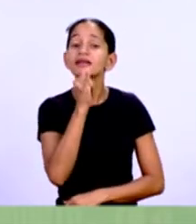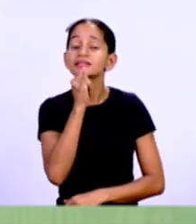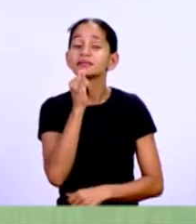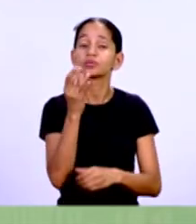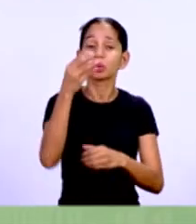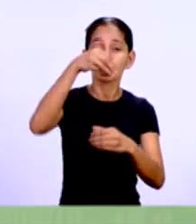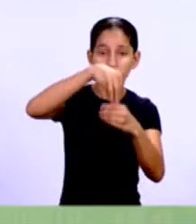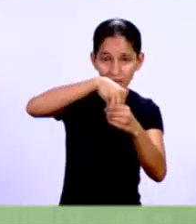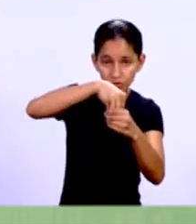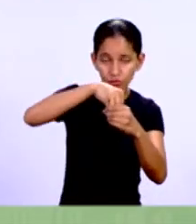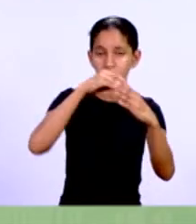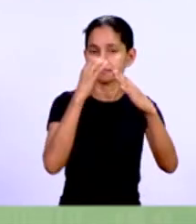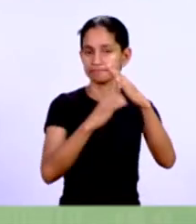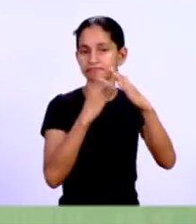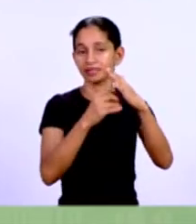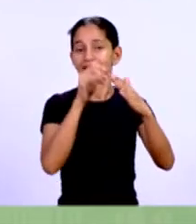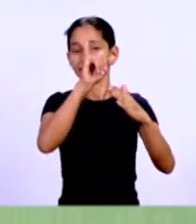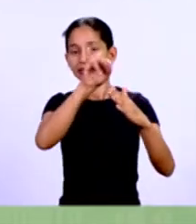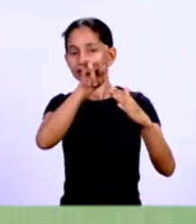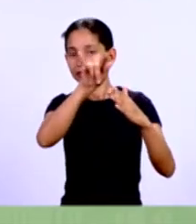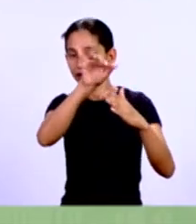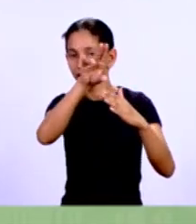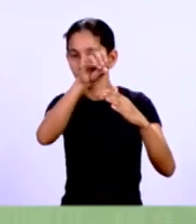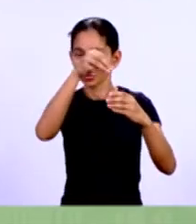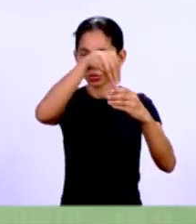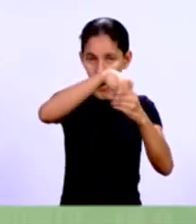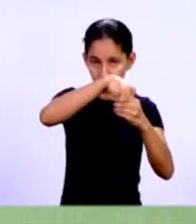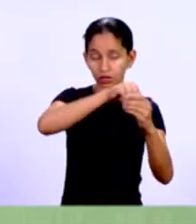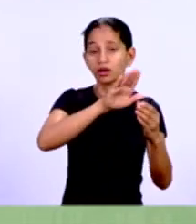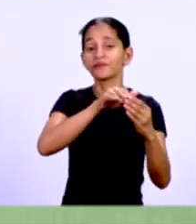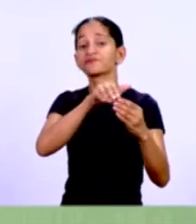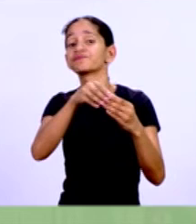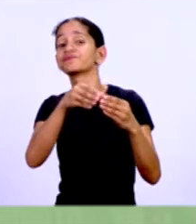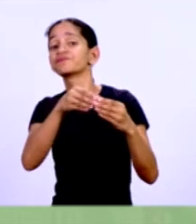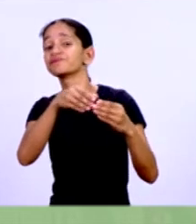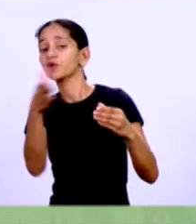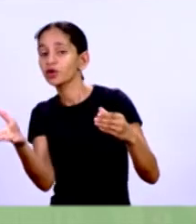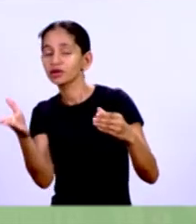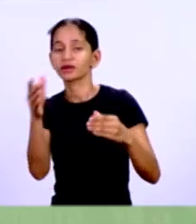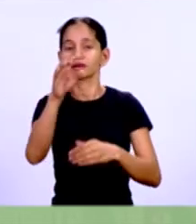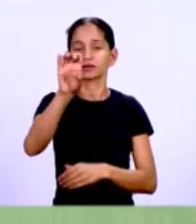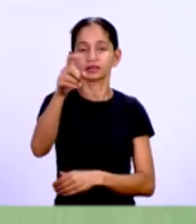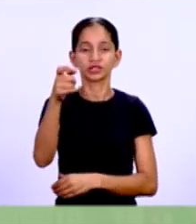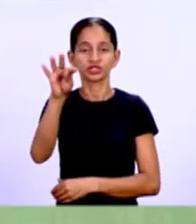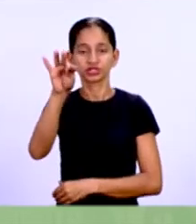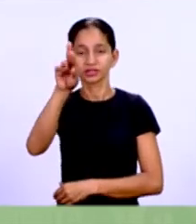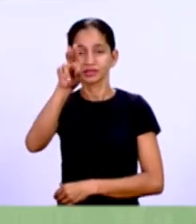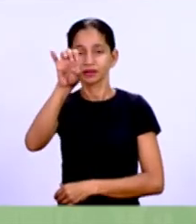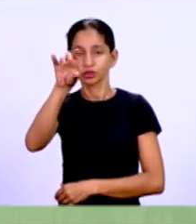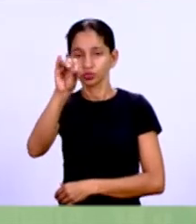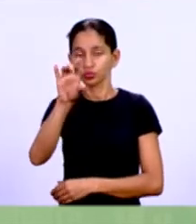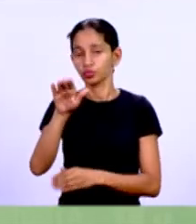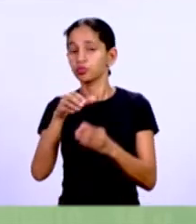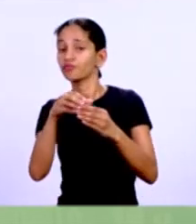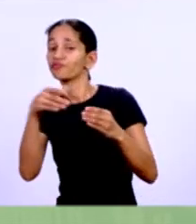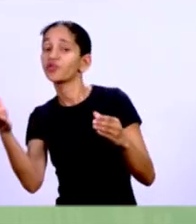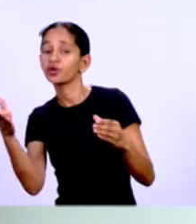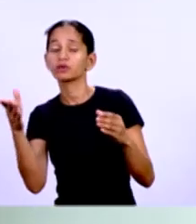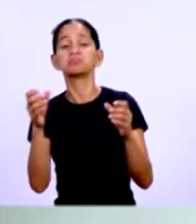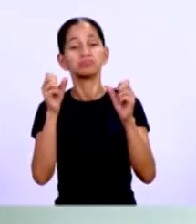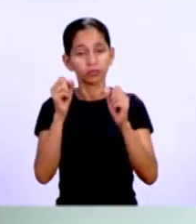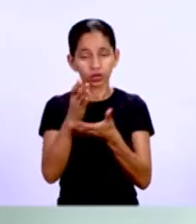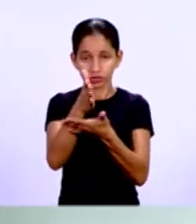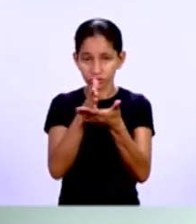interno e um exemplo de risco externo para uma empresa. Os riscos podem ser